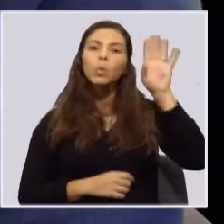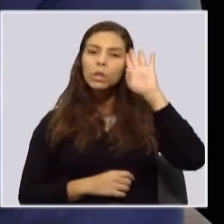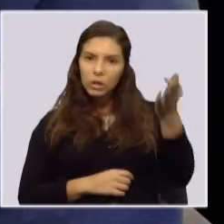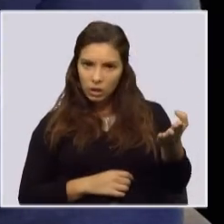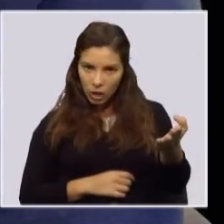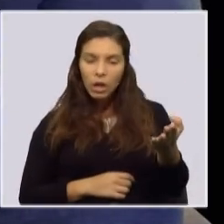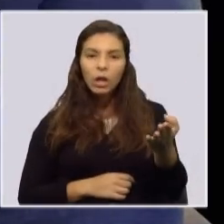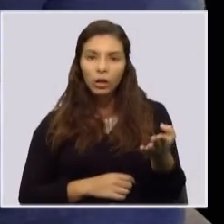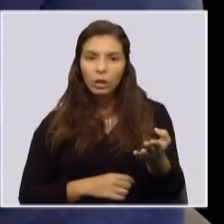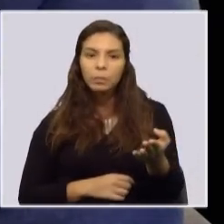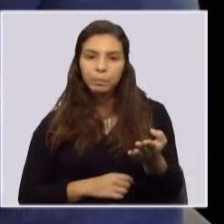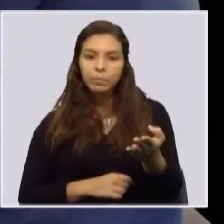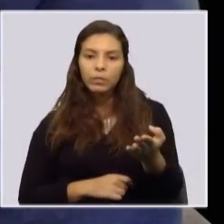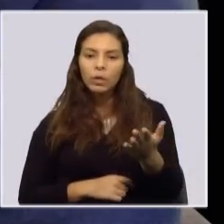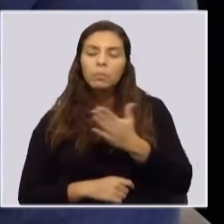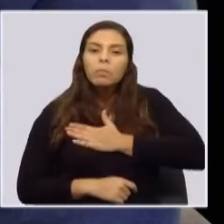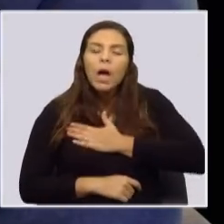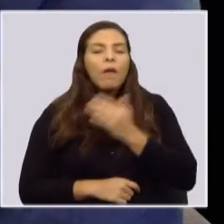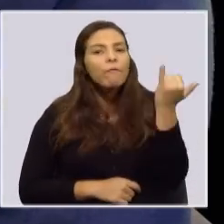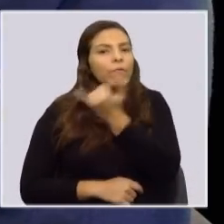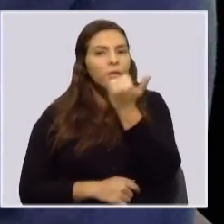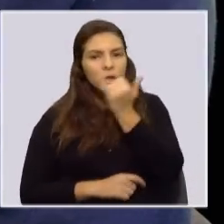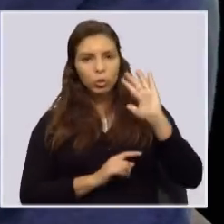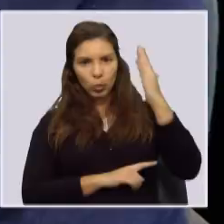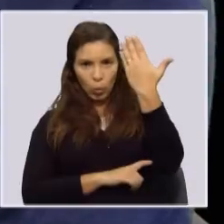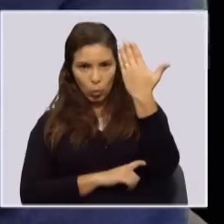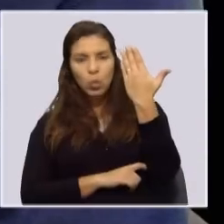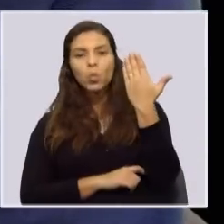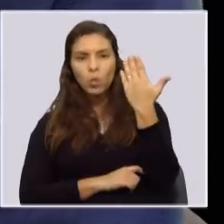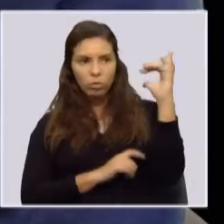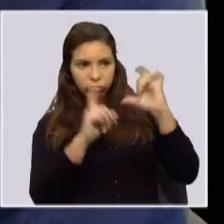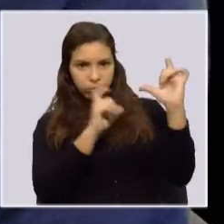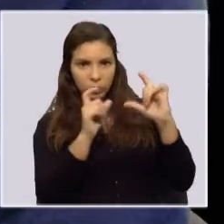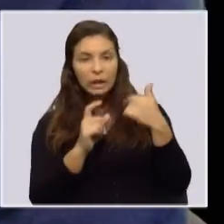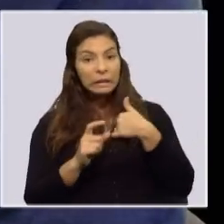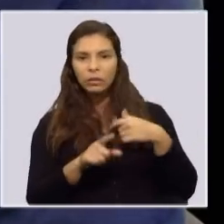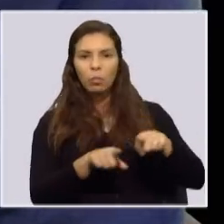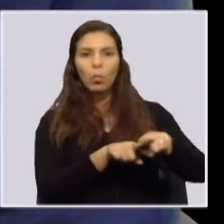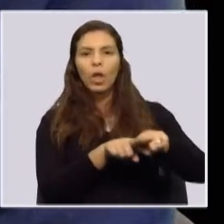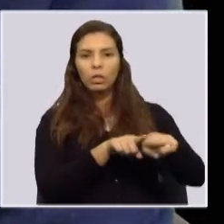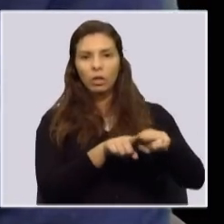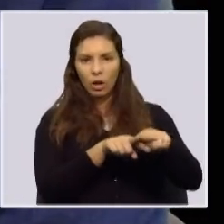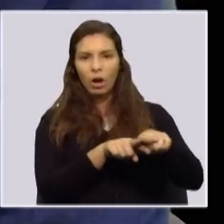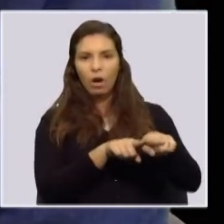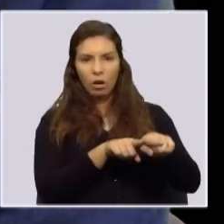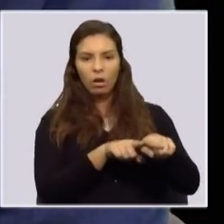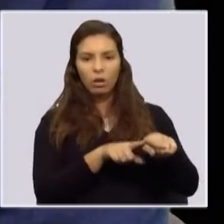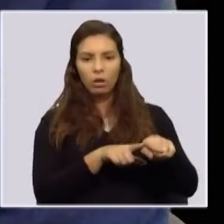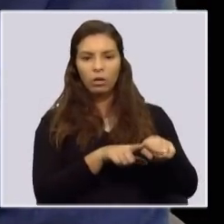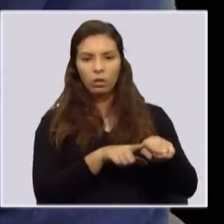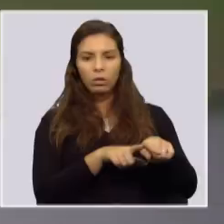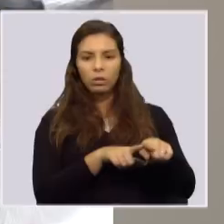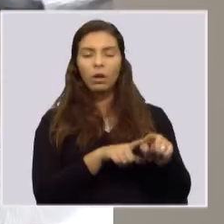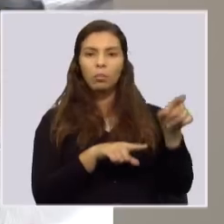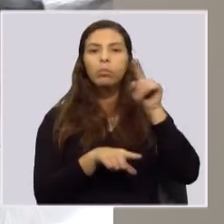onde é que provavelmente sou mais feliz, ou seja, sou mais realizado. É na política, sem dúvida que é